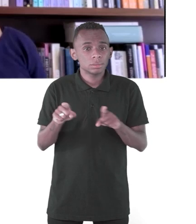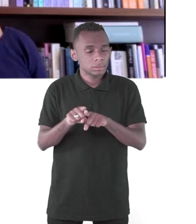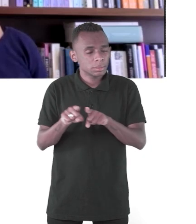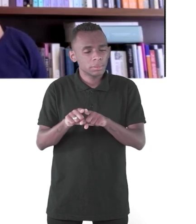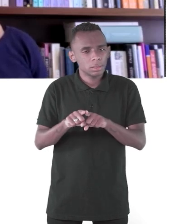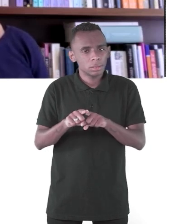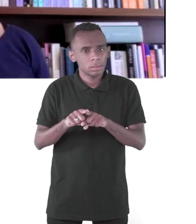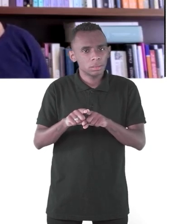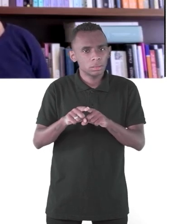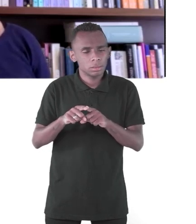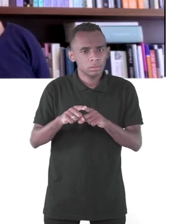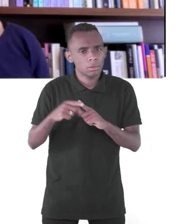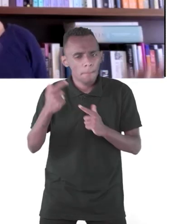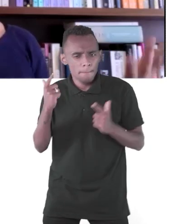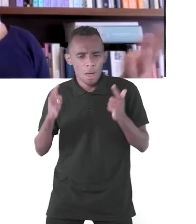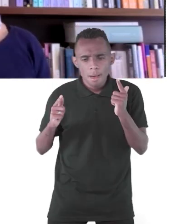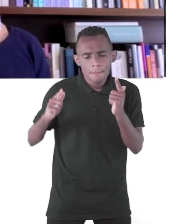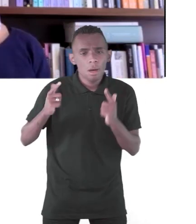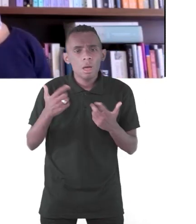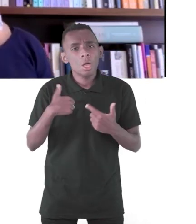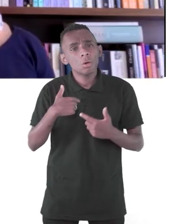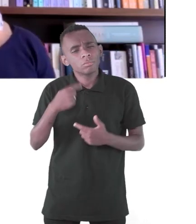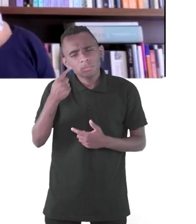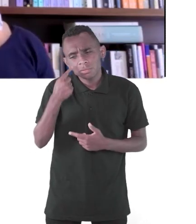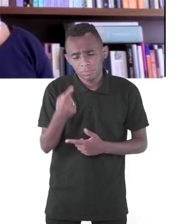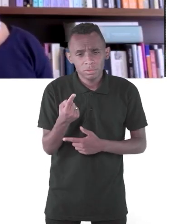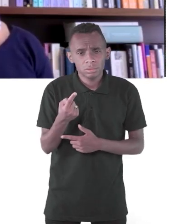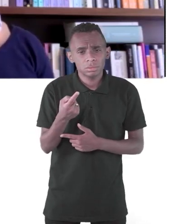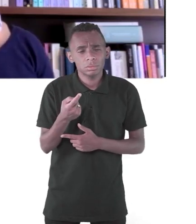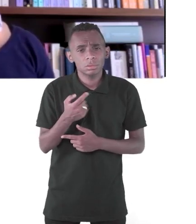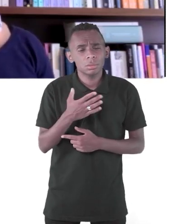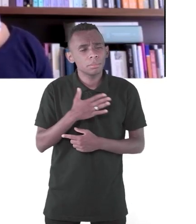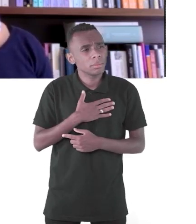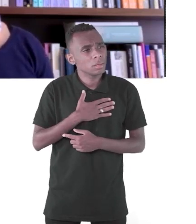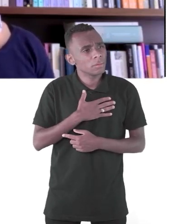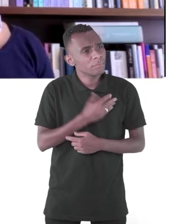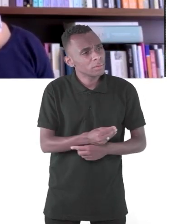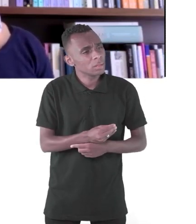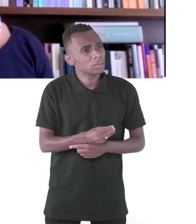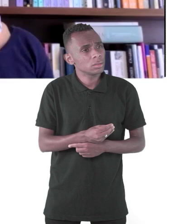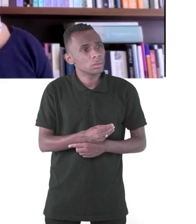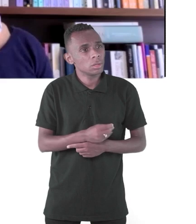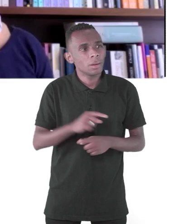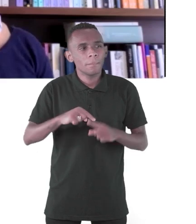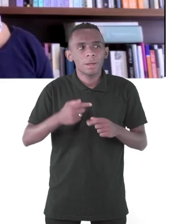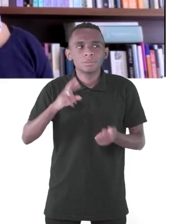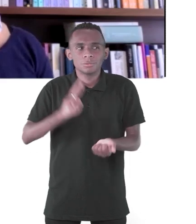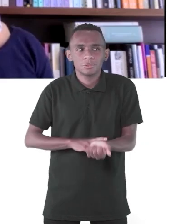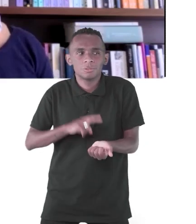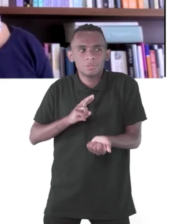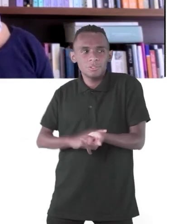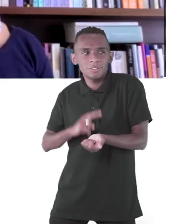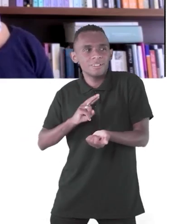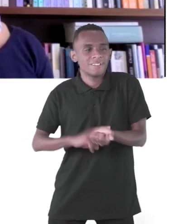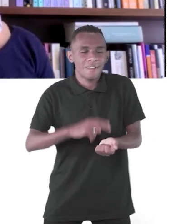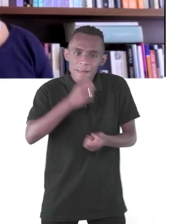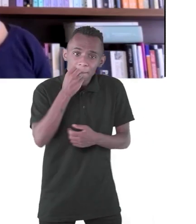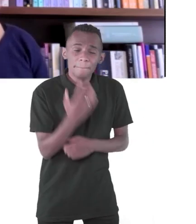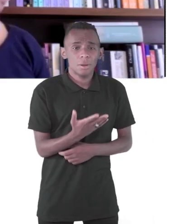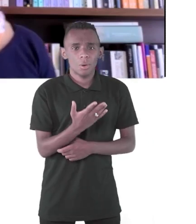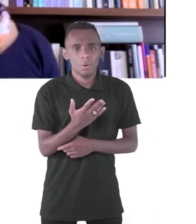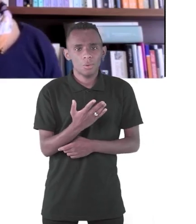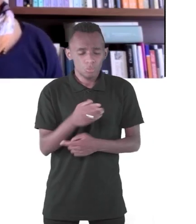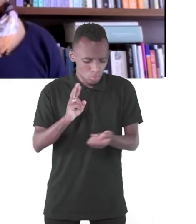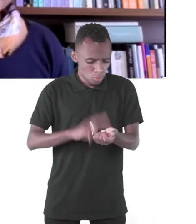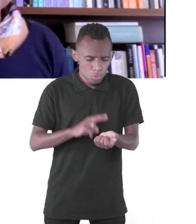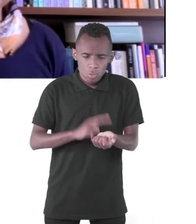quando no pancadão. Aí eu fico ouvindo, eu falei, minha filha, pelo amor de Deus, ela falou assim, mas o ritmo é bom, né, pai? Eu falei...